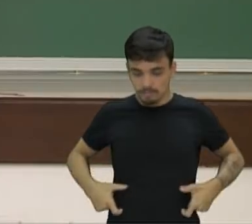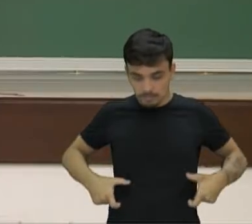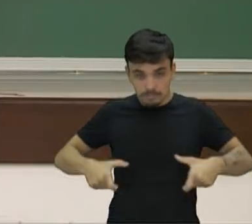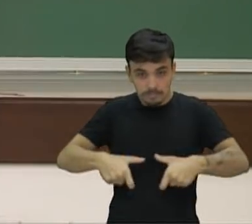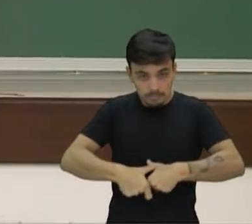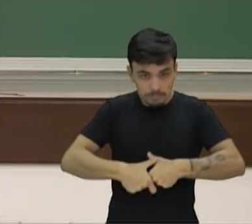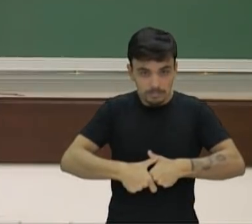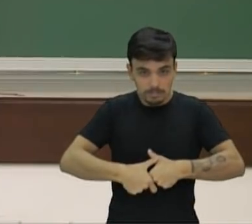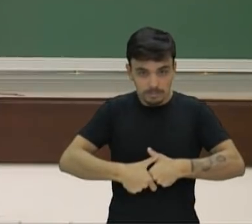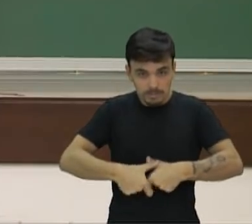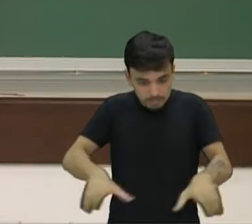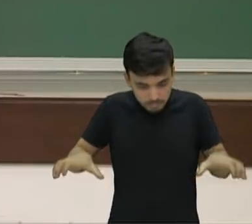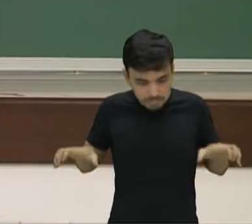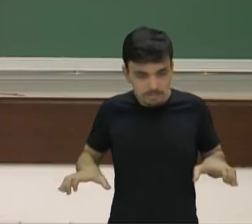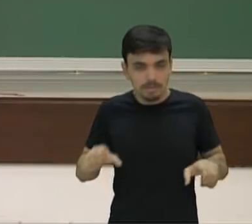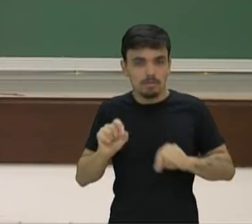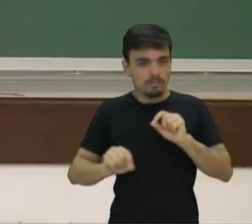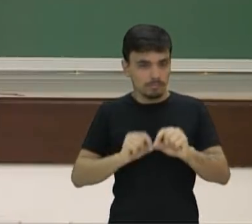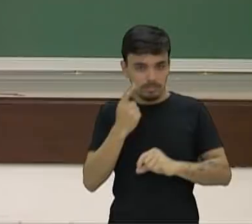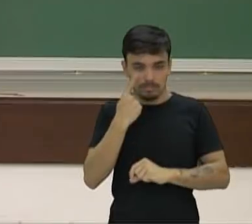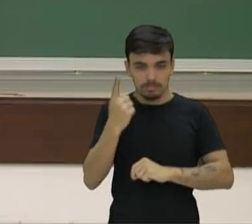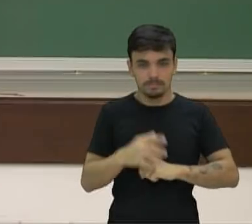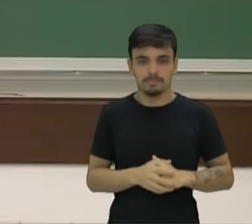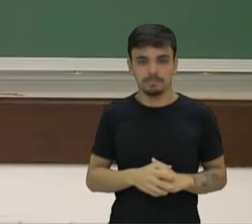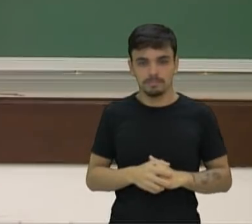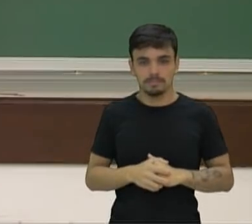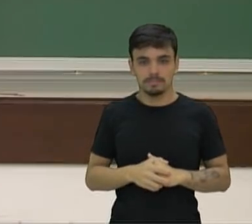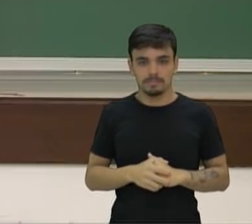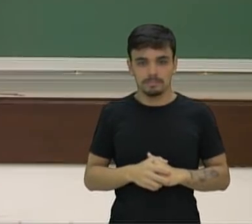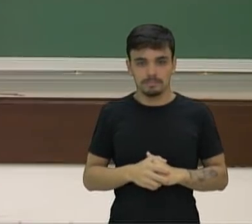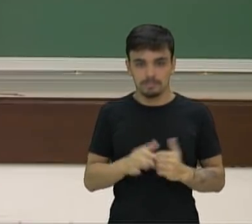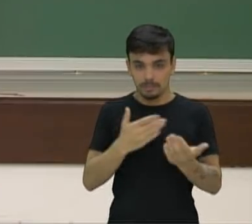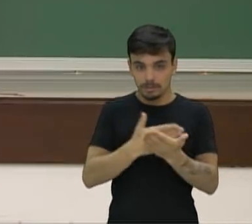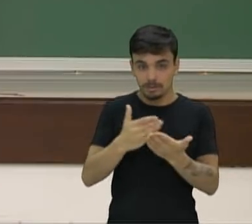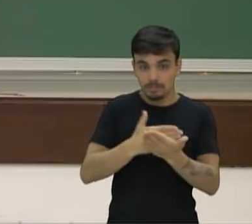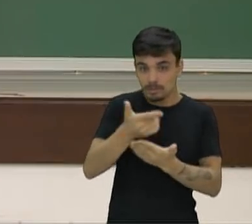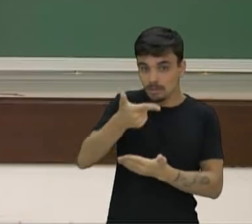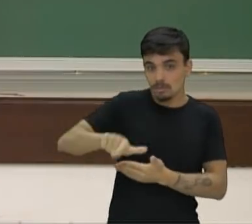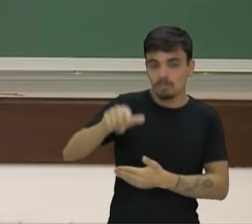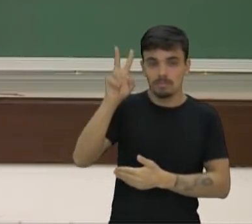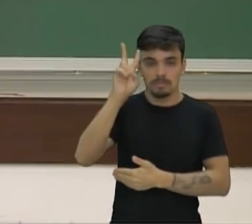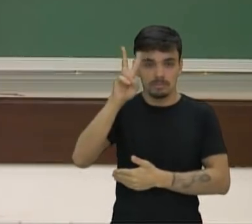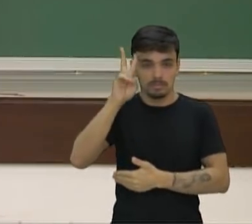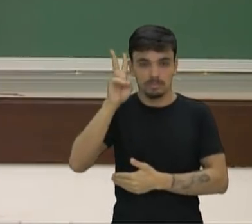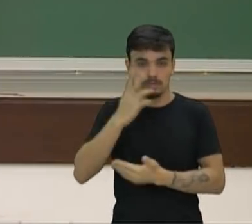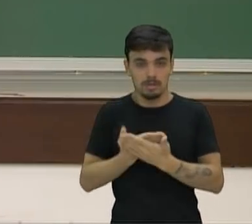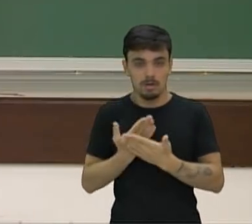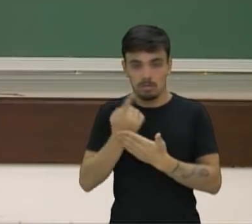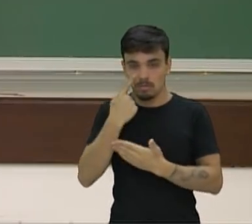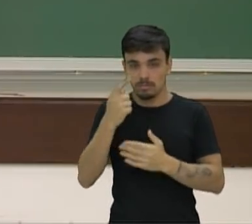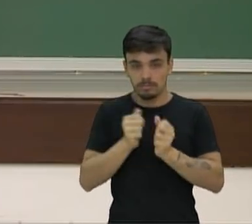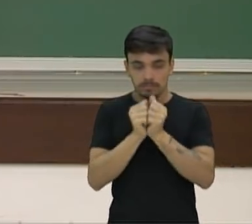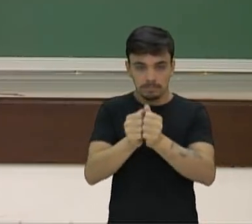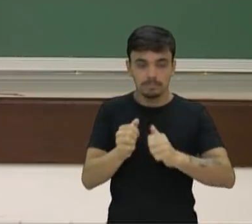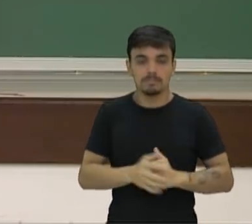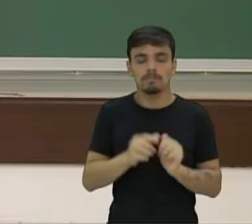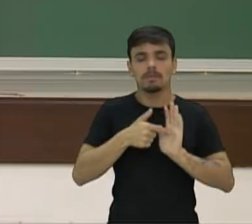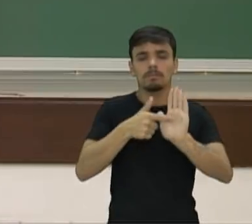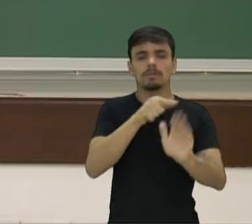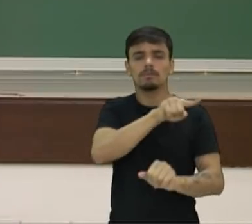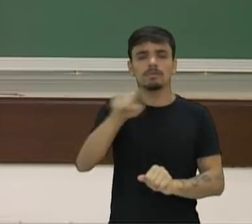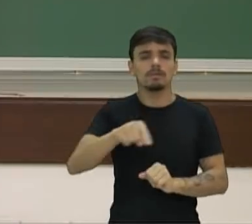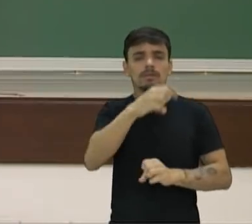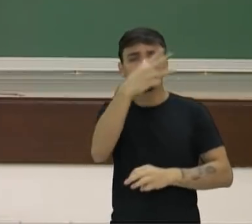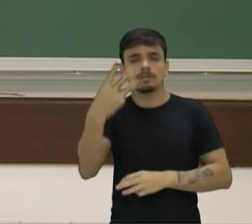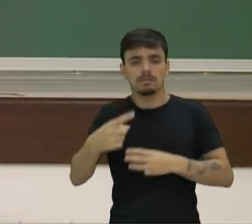se segure na poltrona. Vamos começar mais uma aula de história, embarque nessa, vamos lá. Vou apresentar para vocês os